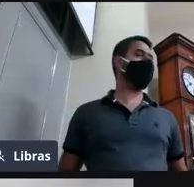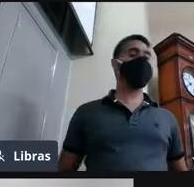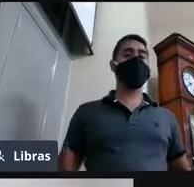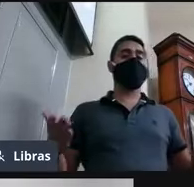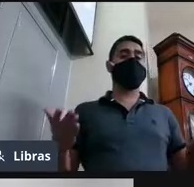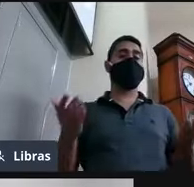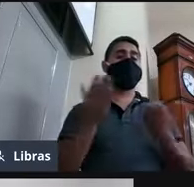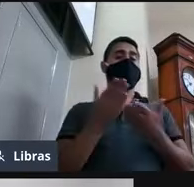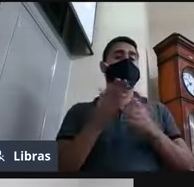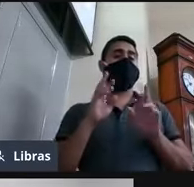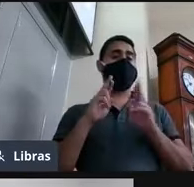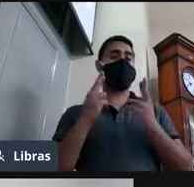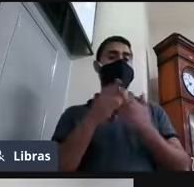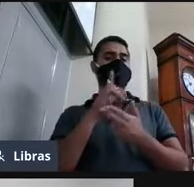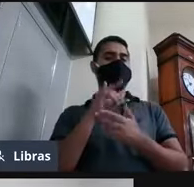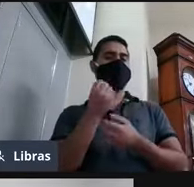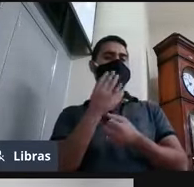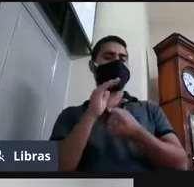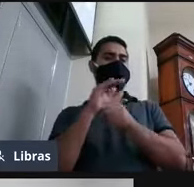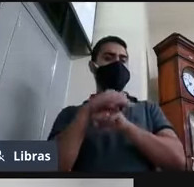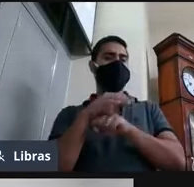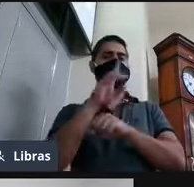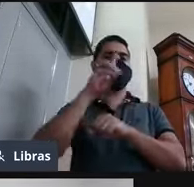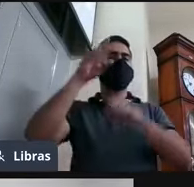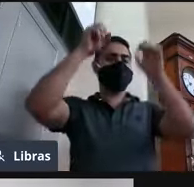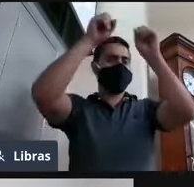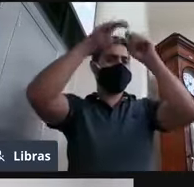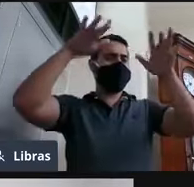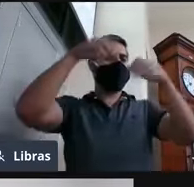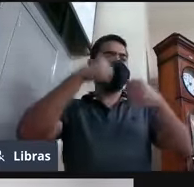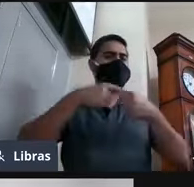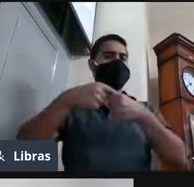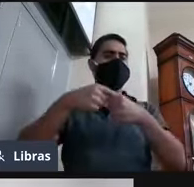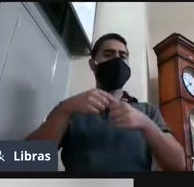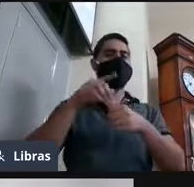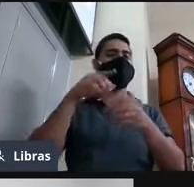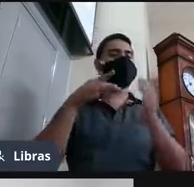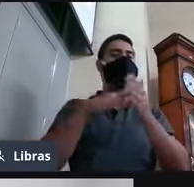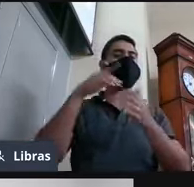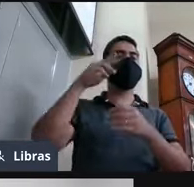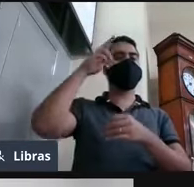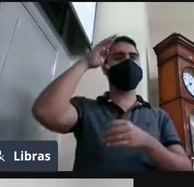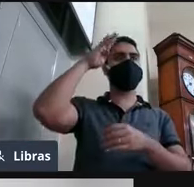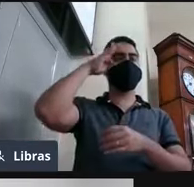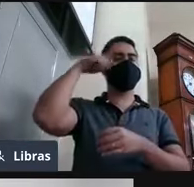declarar encerrada a sessão. Tenha uma boa noite, que Deus abençoe nossa cidade e até semana que vem.